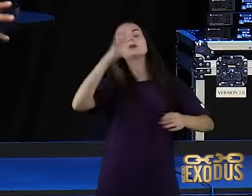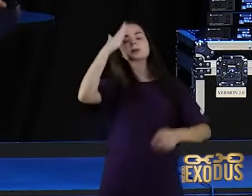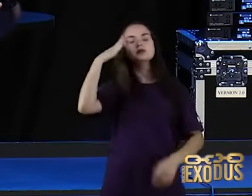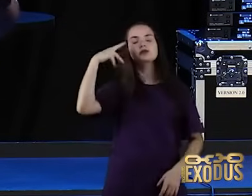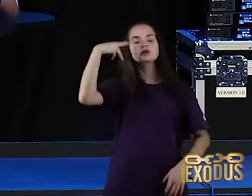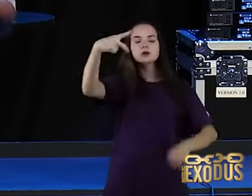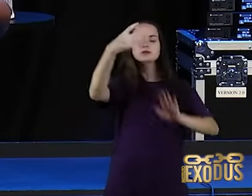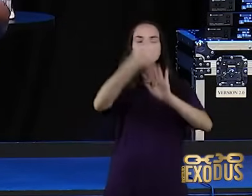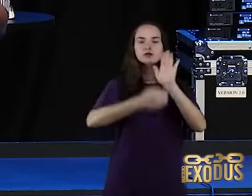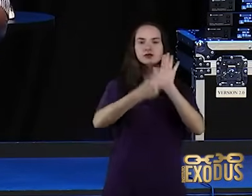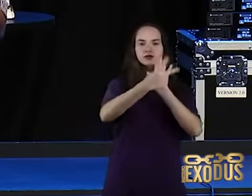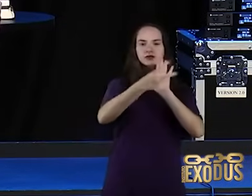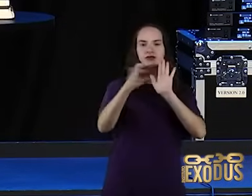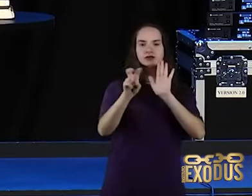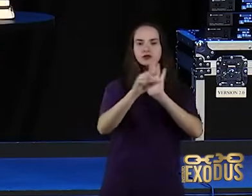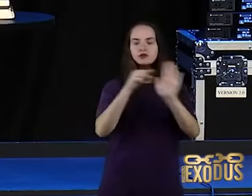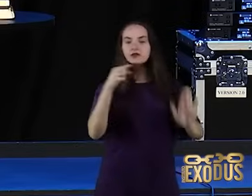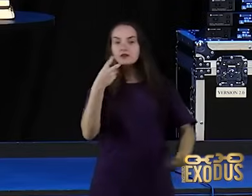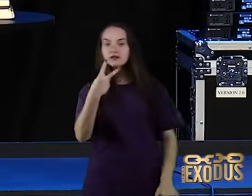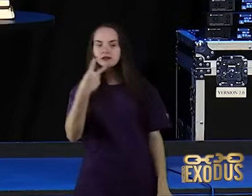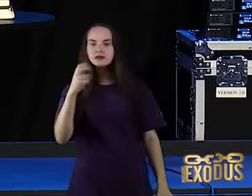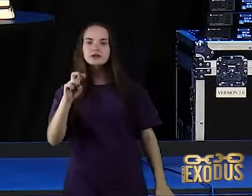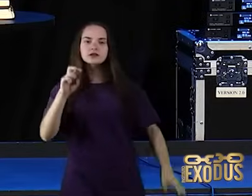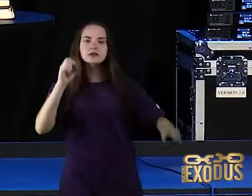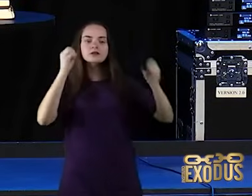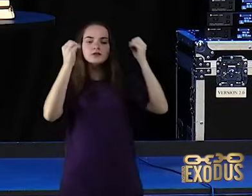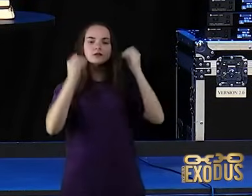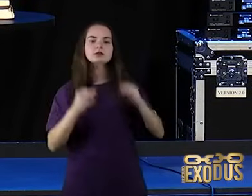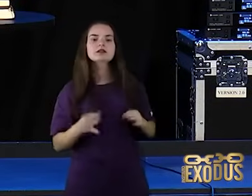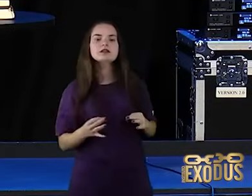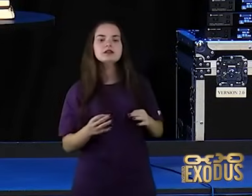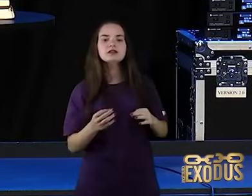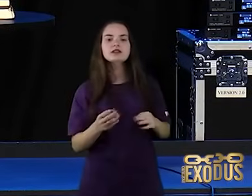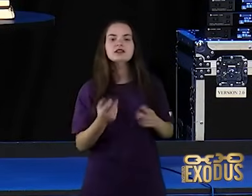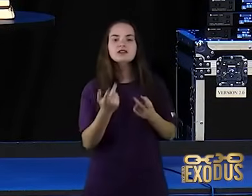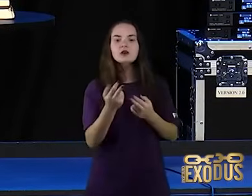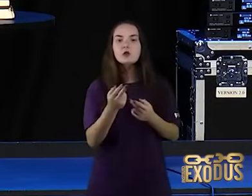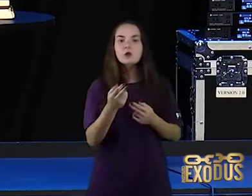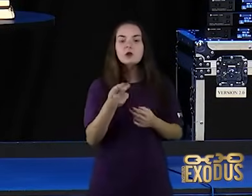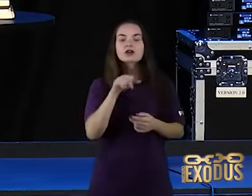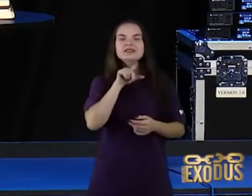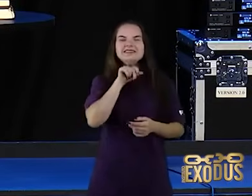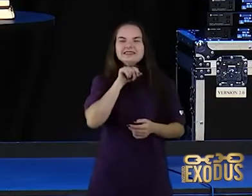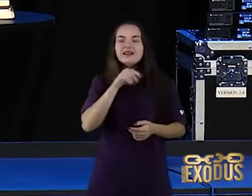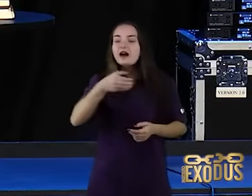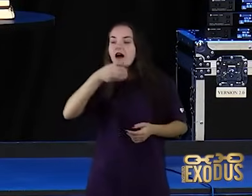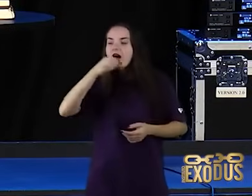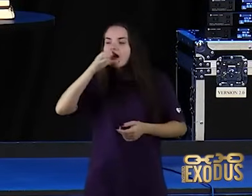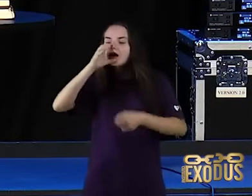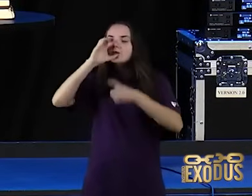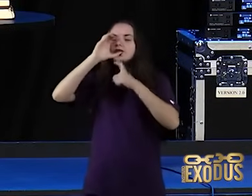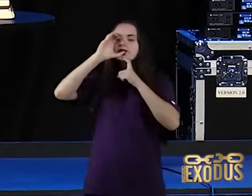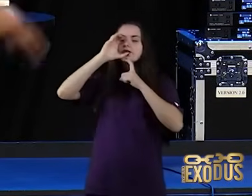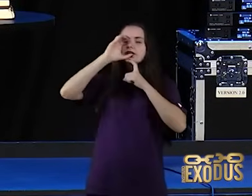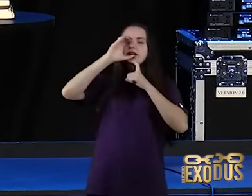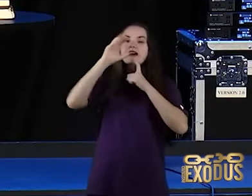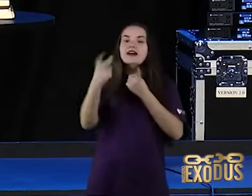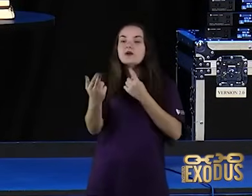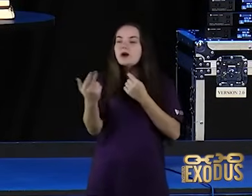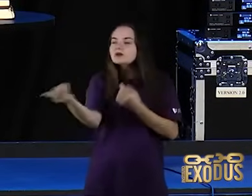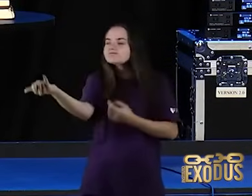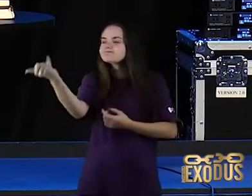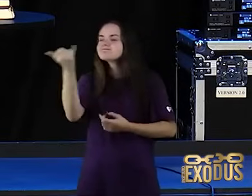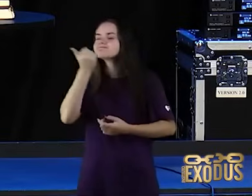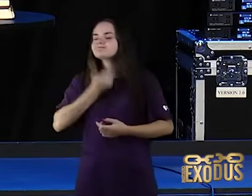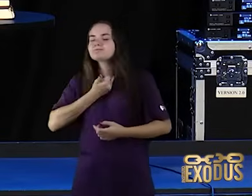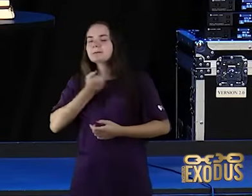2525 que diz que como água gelada na garganta seca é a notícia boa que vem de longe